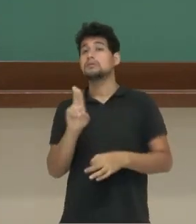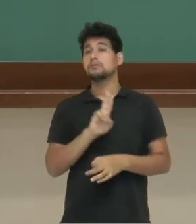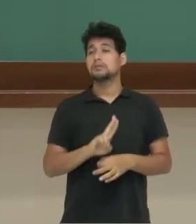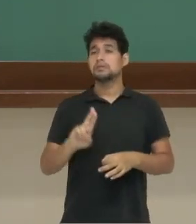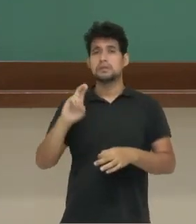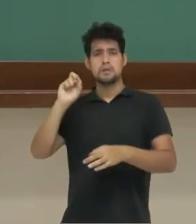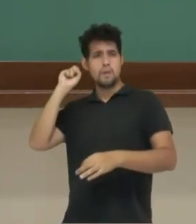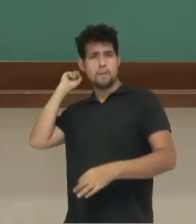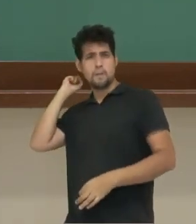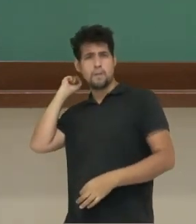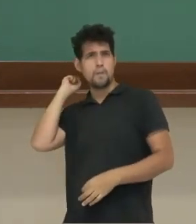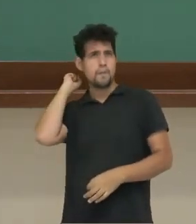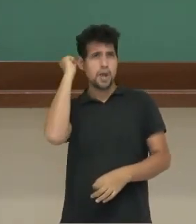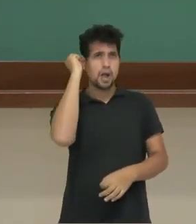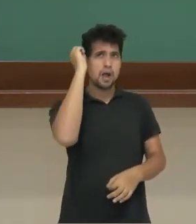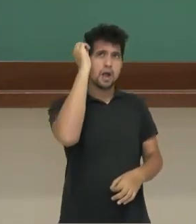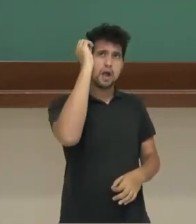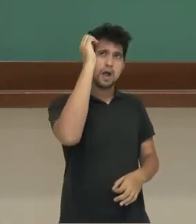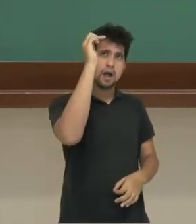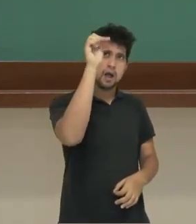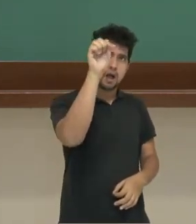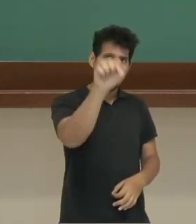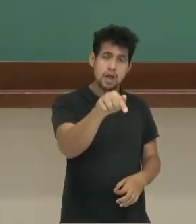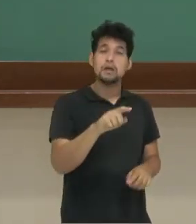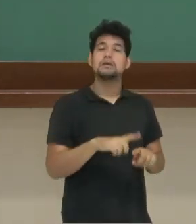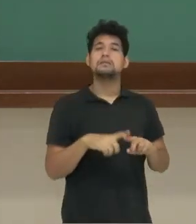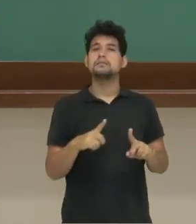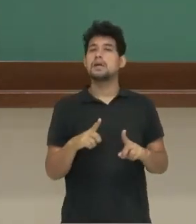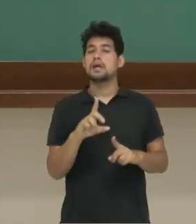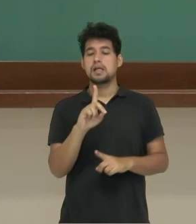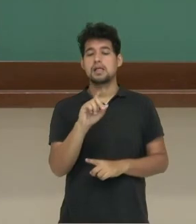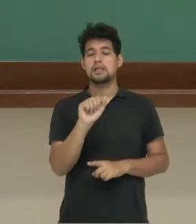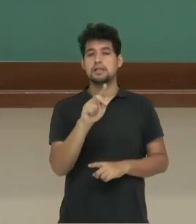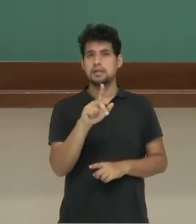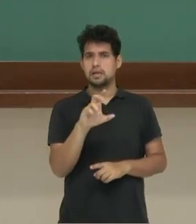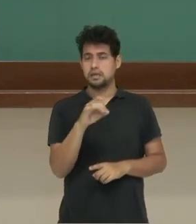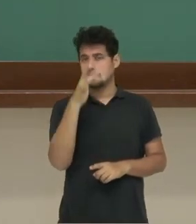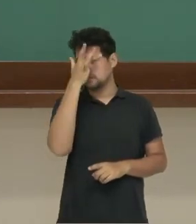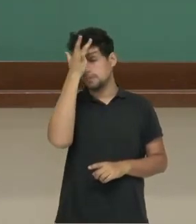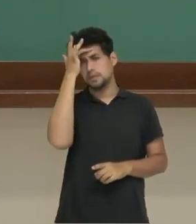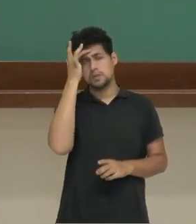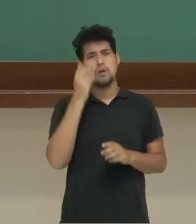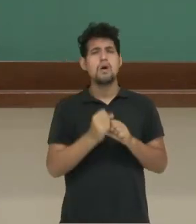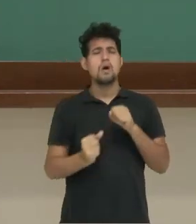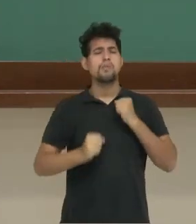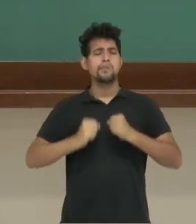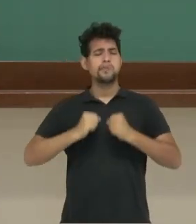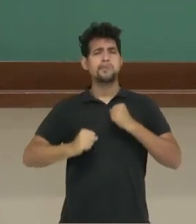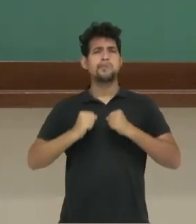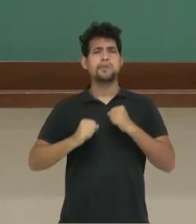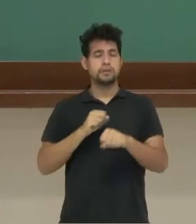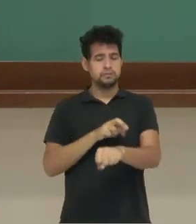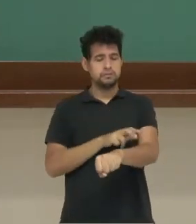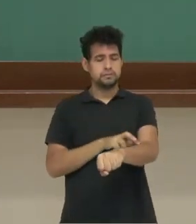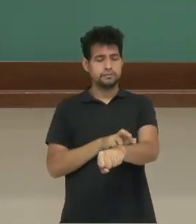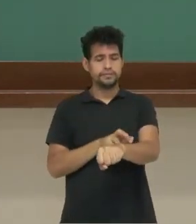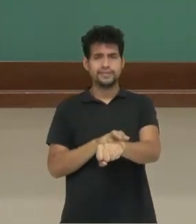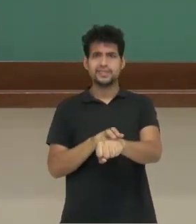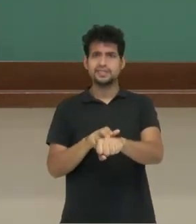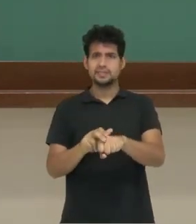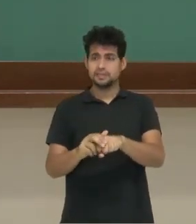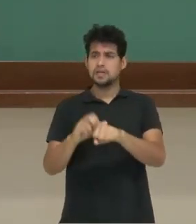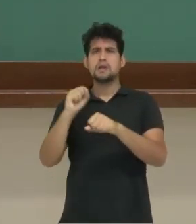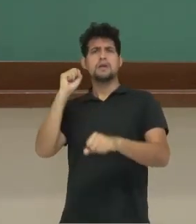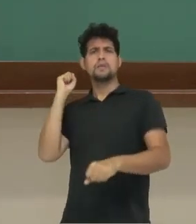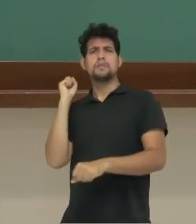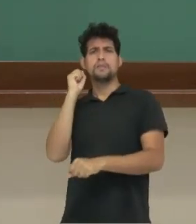lança. Então, na prova do dardo, o atleta faz uma corrida de aproximação até a linha do arremesso